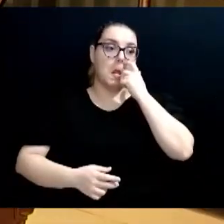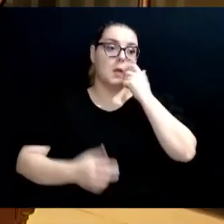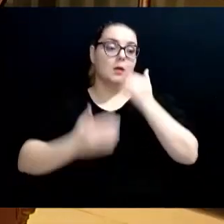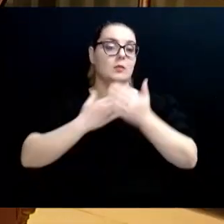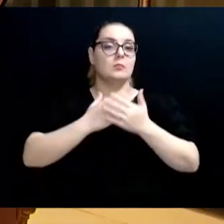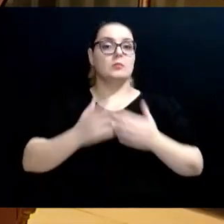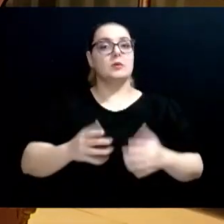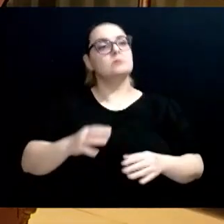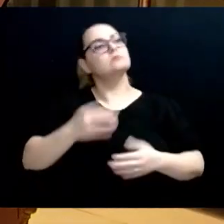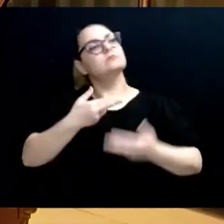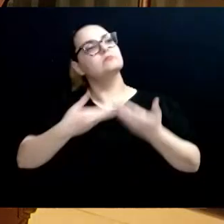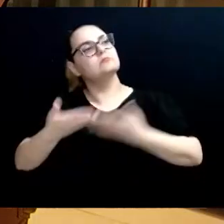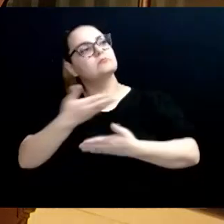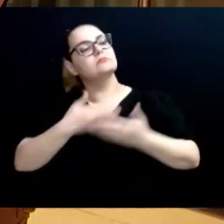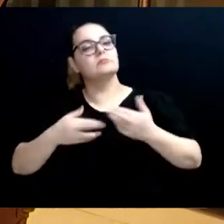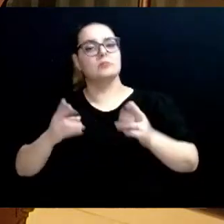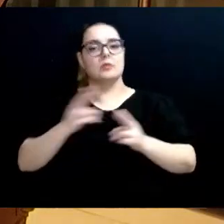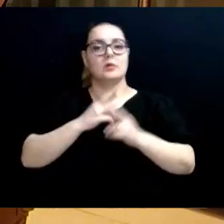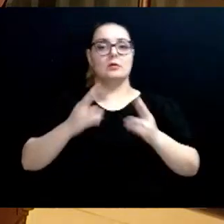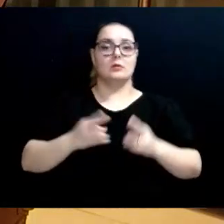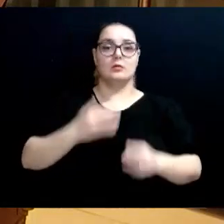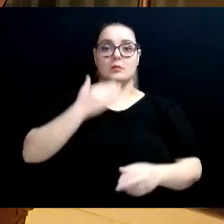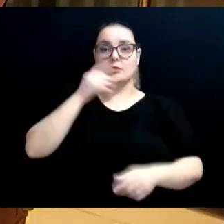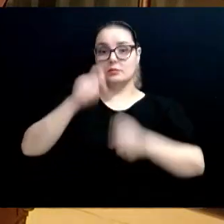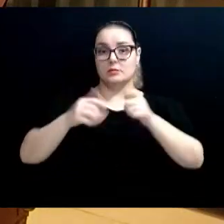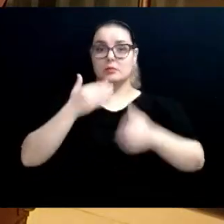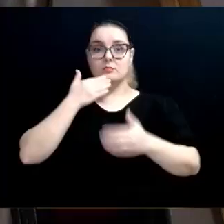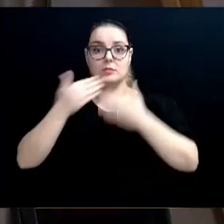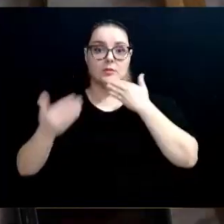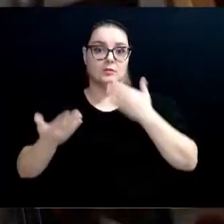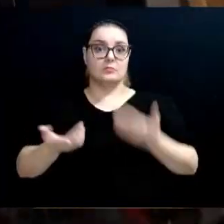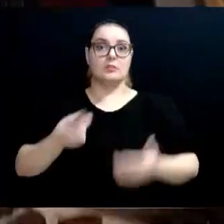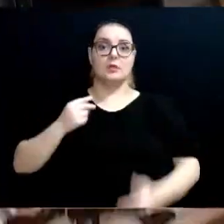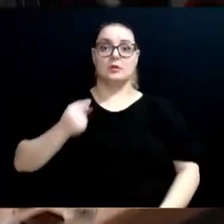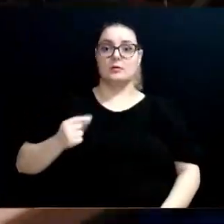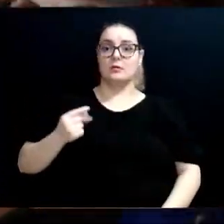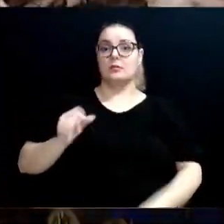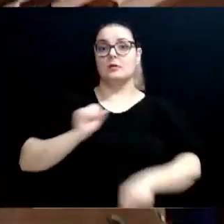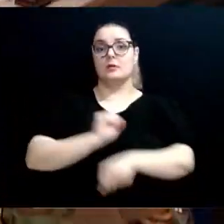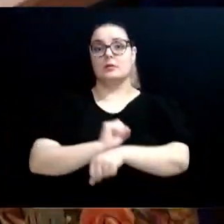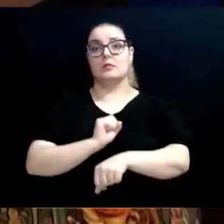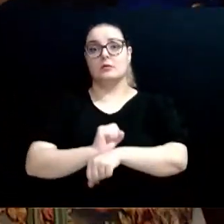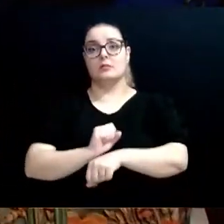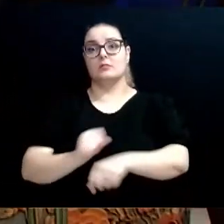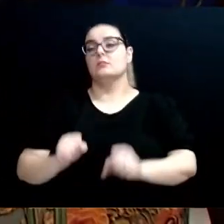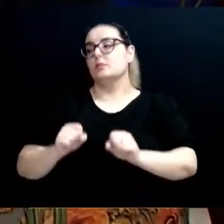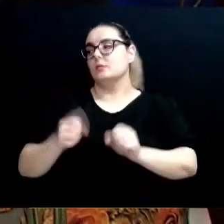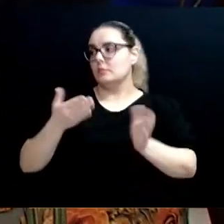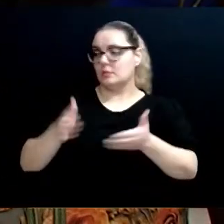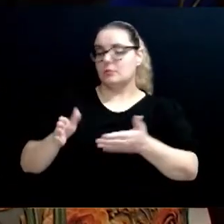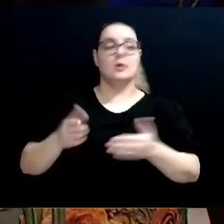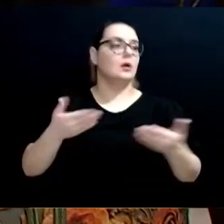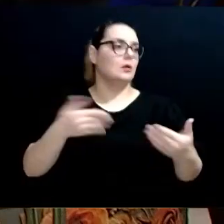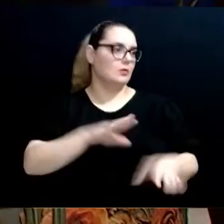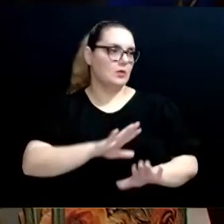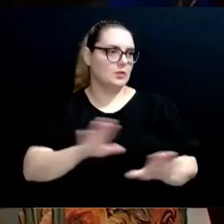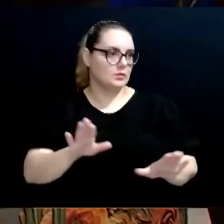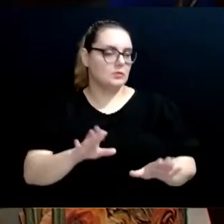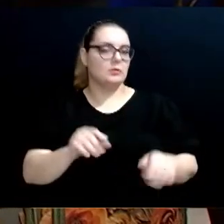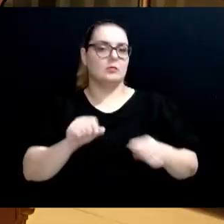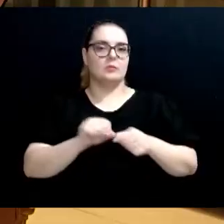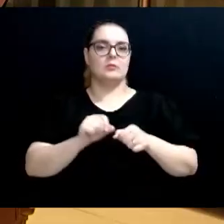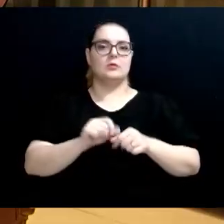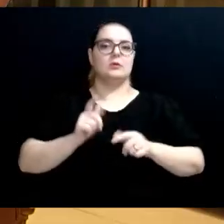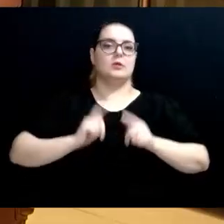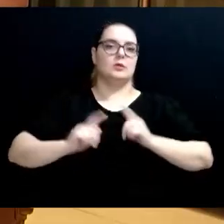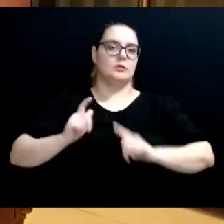foram vendidos. Então ele começa a se familiarizar com coisas que quem vive de encomenda fica lá esperando